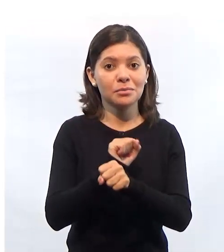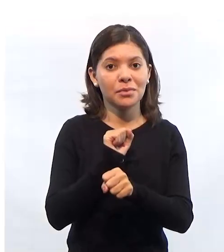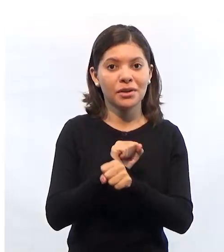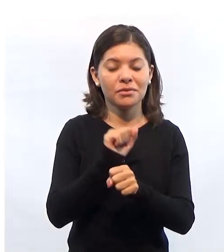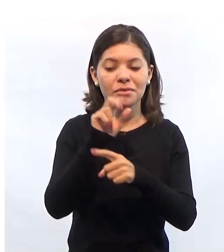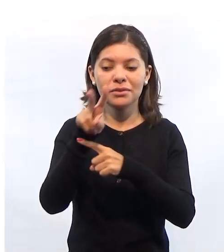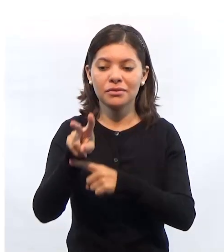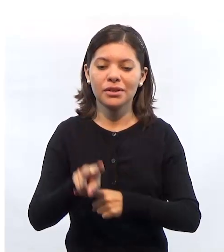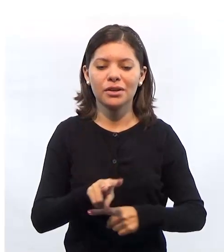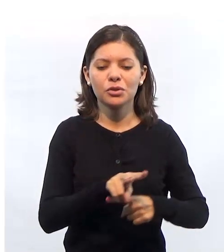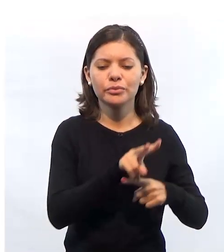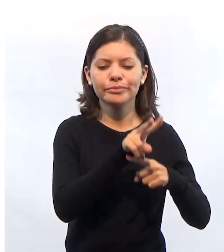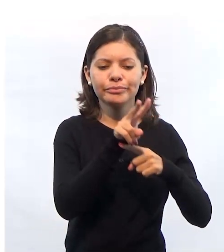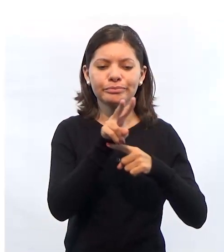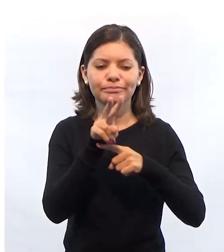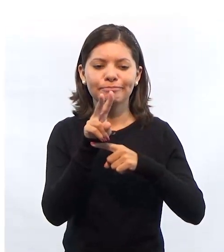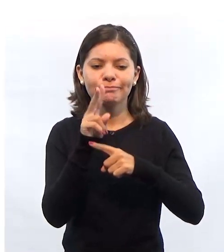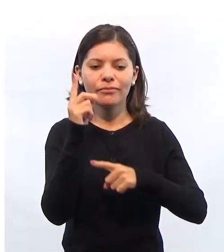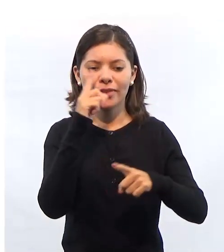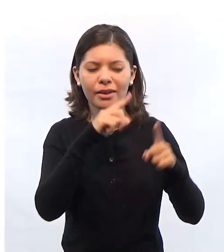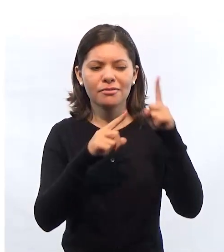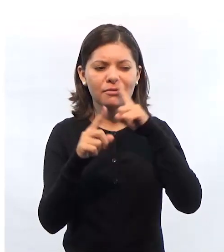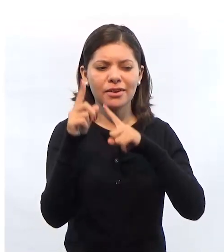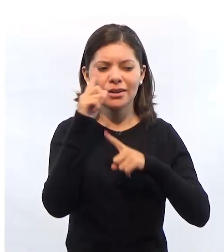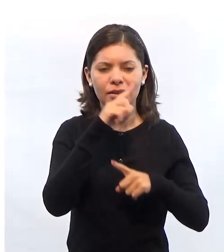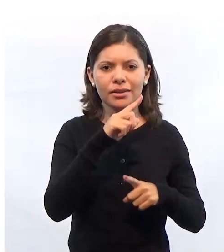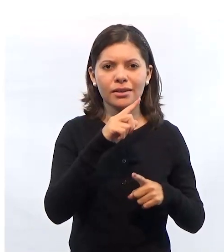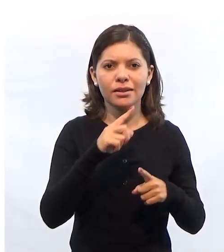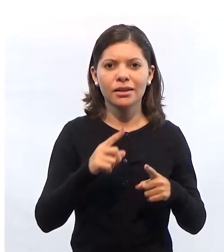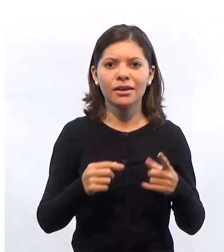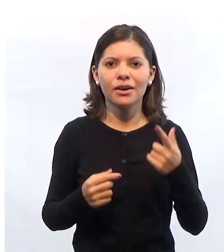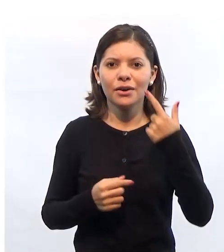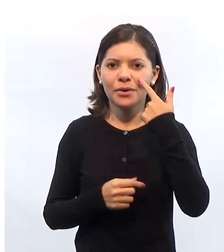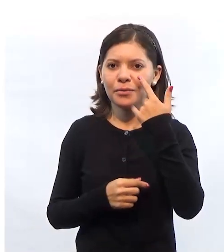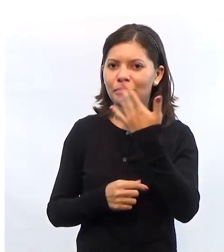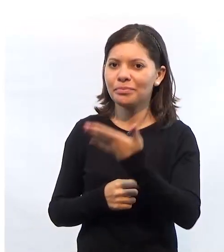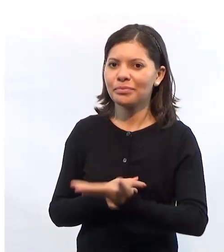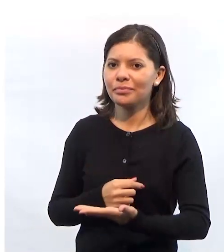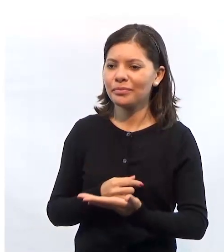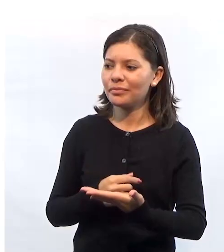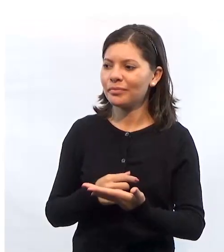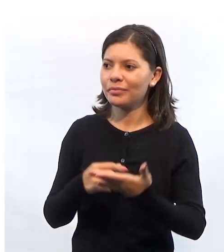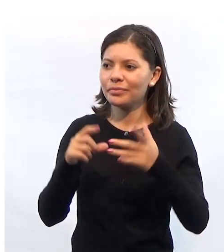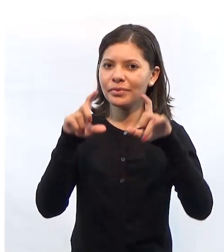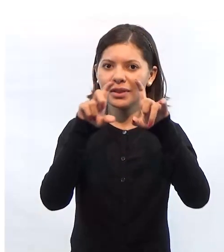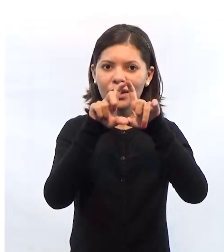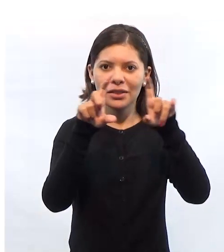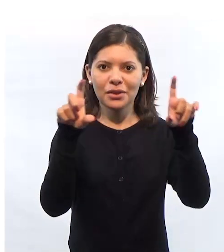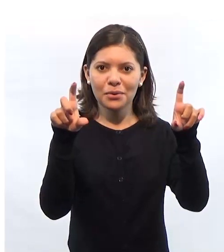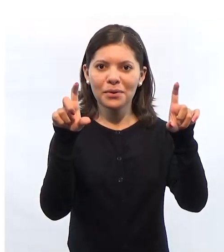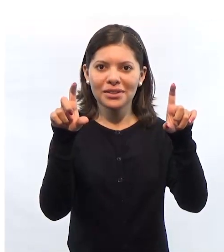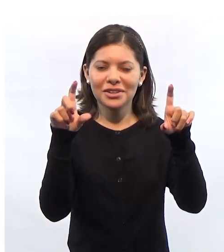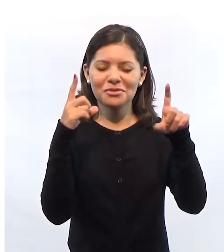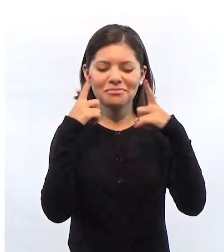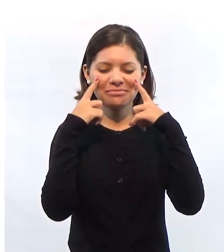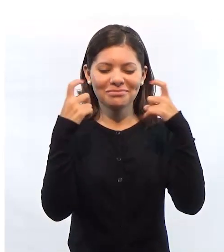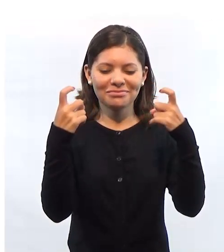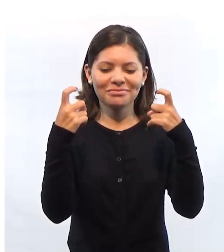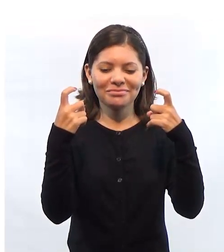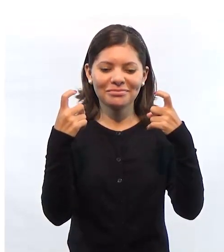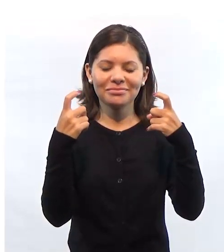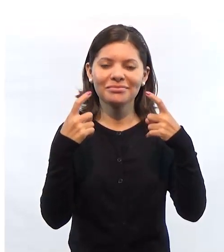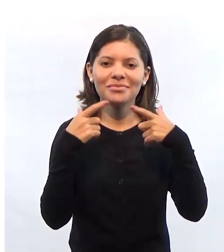verificando possíveis distorções ou falhas Aqui nós temos um quadro bem interessante e Hilário